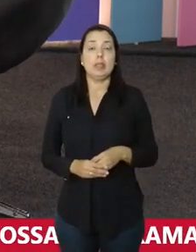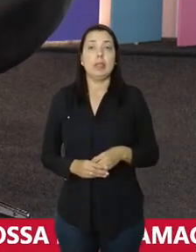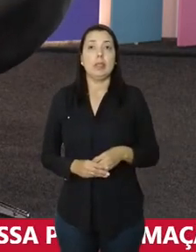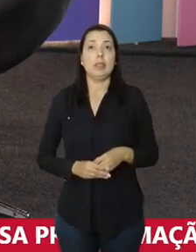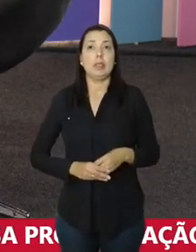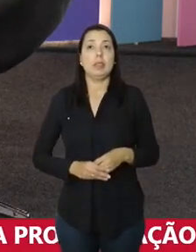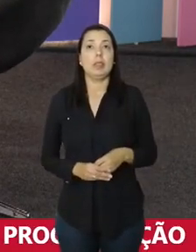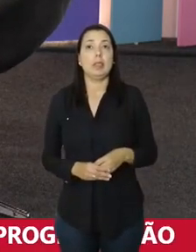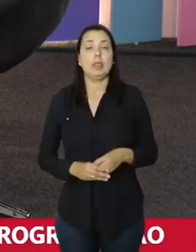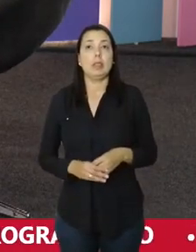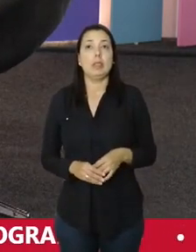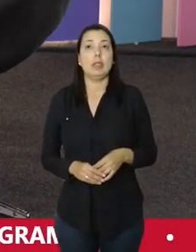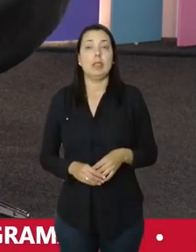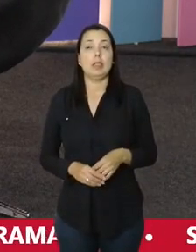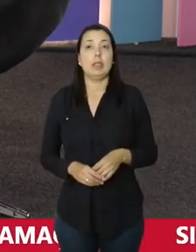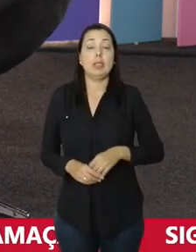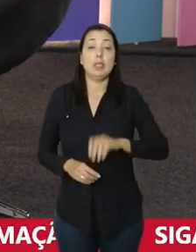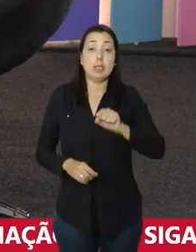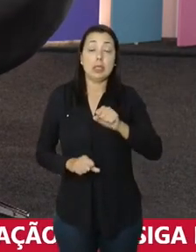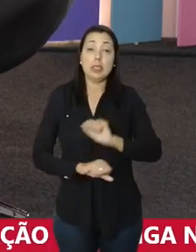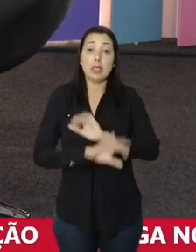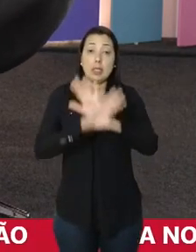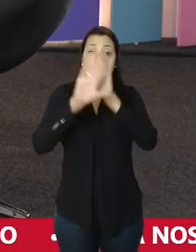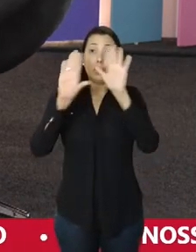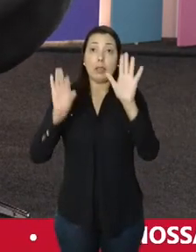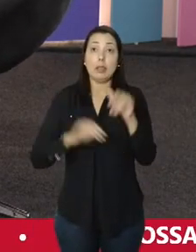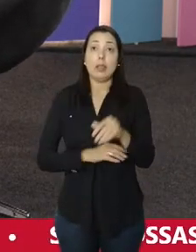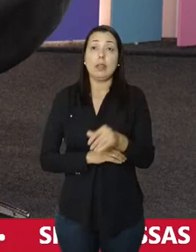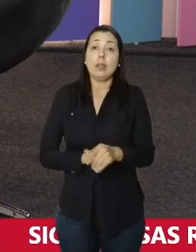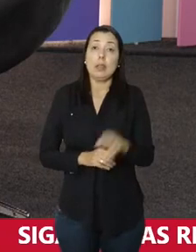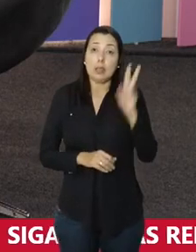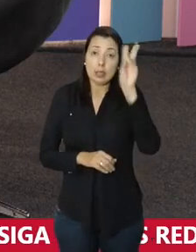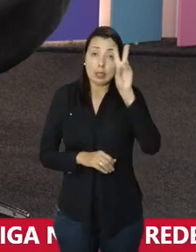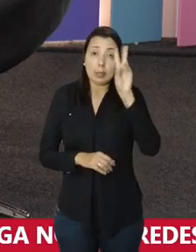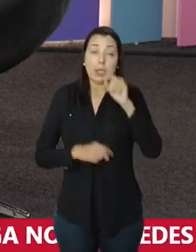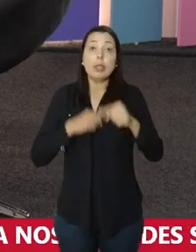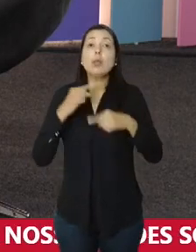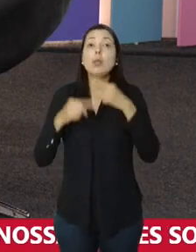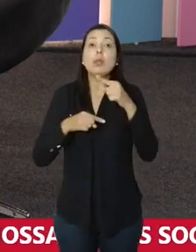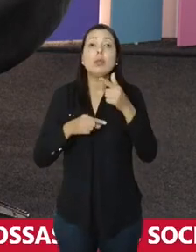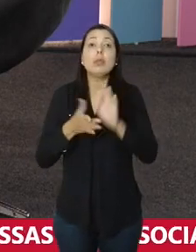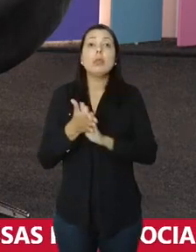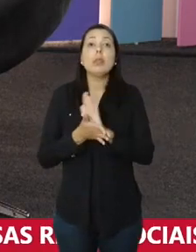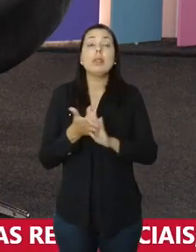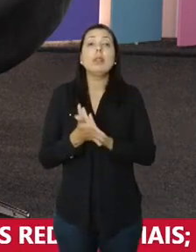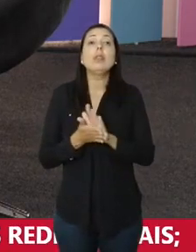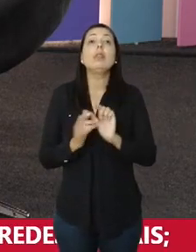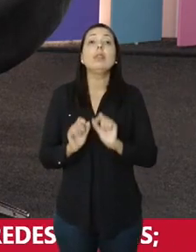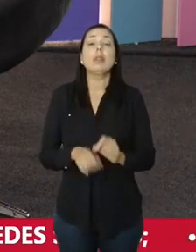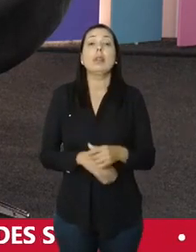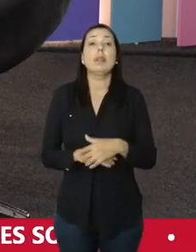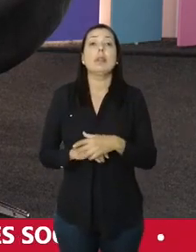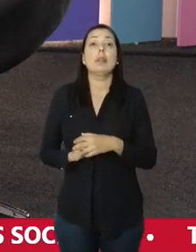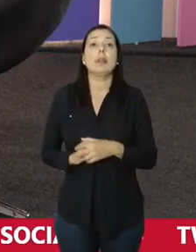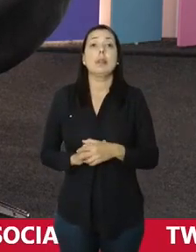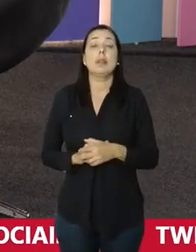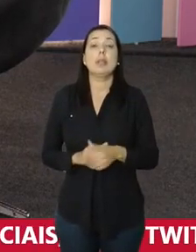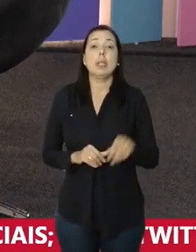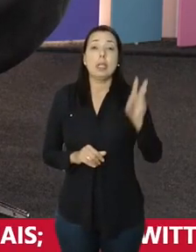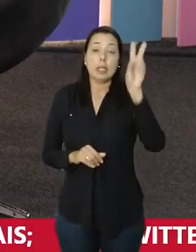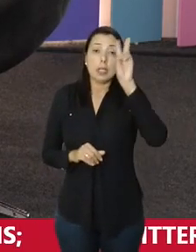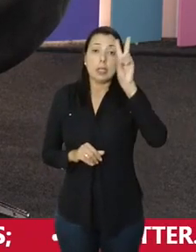falar. Não, e aqui, claro, né, lembrar, sem dúvida nenhuma, né,